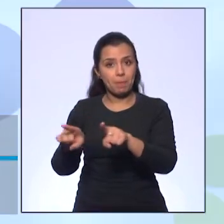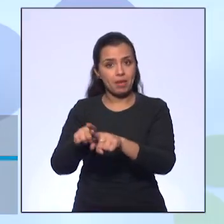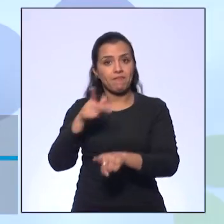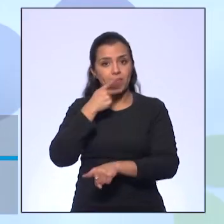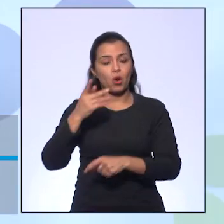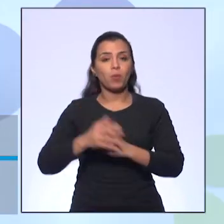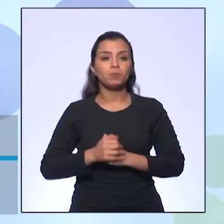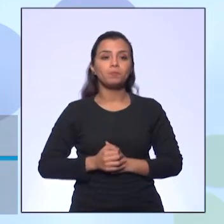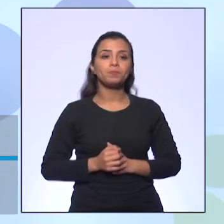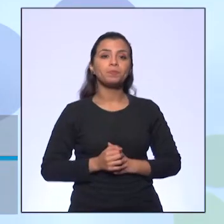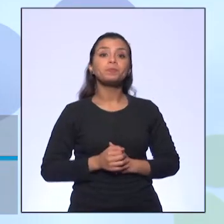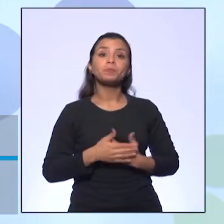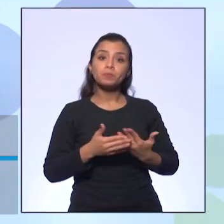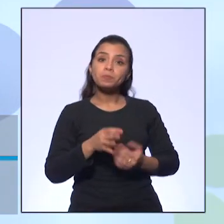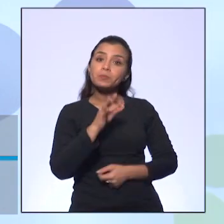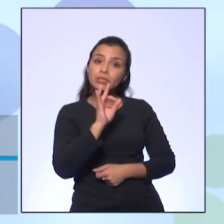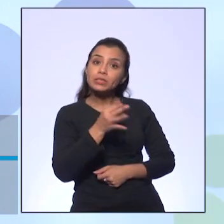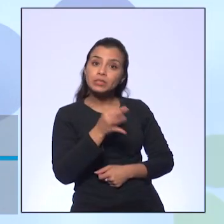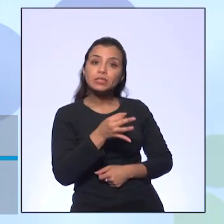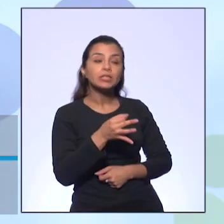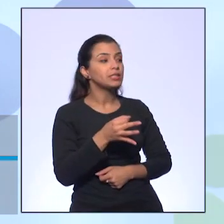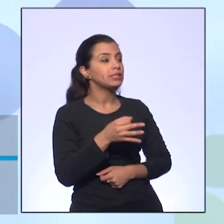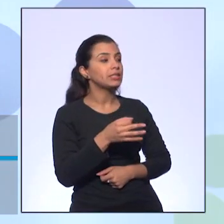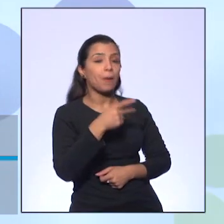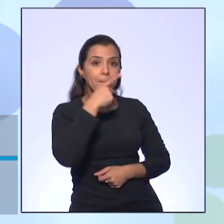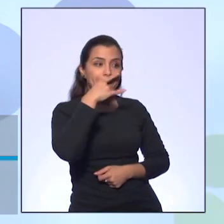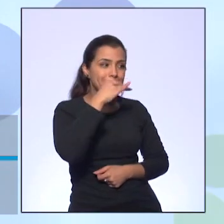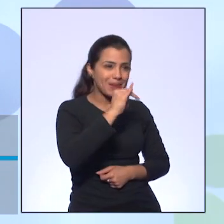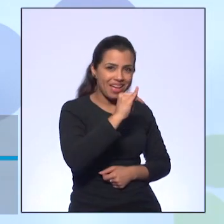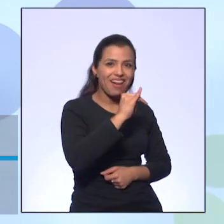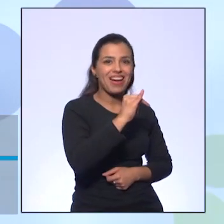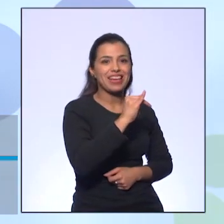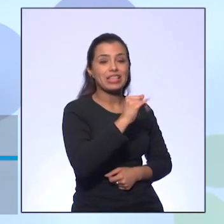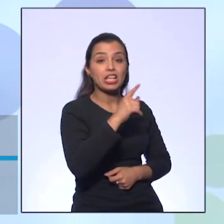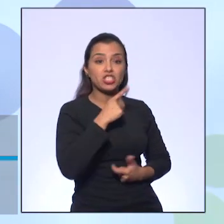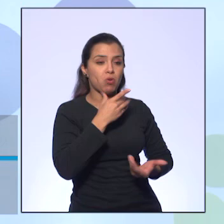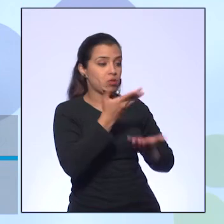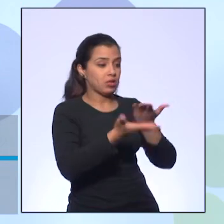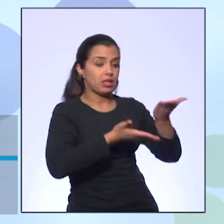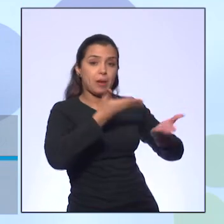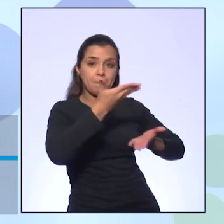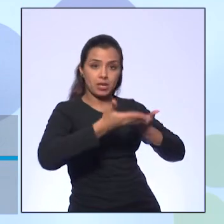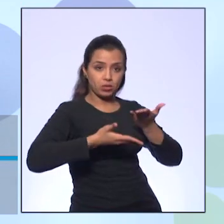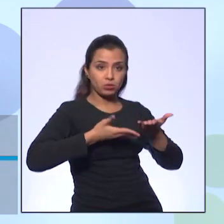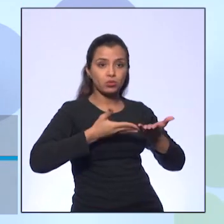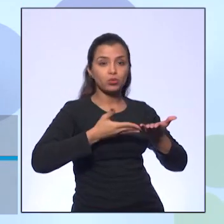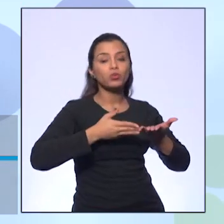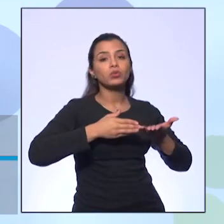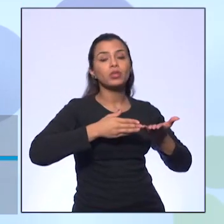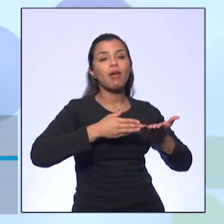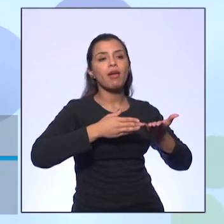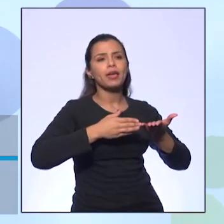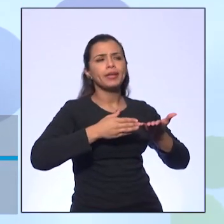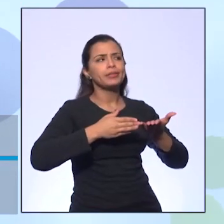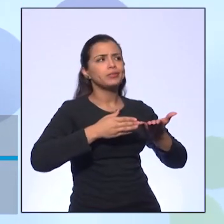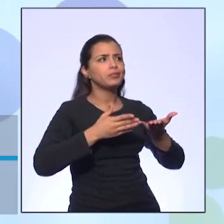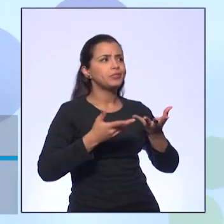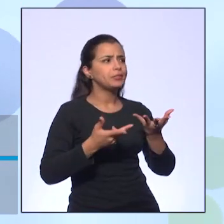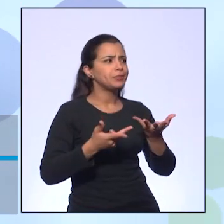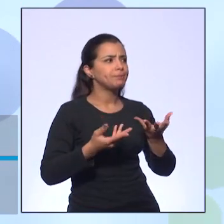Sim, o pai da inocência tratar dessa forma, as consequências que pode gerar é totalmente